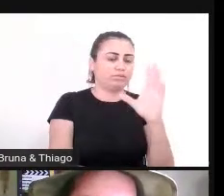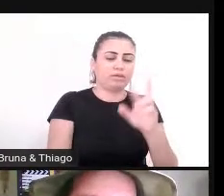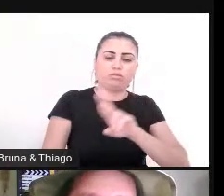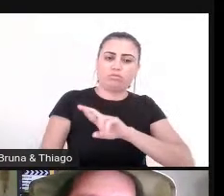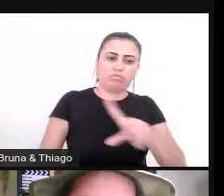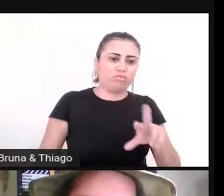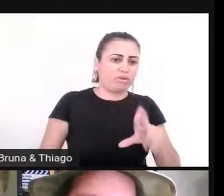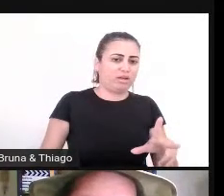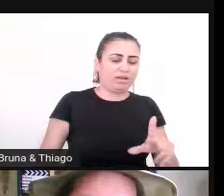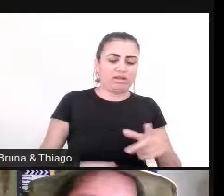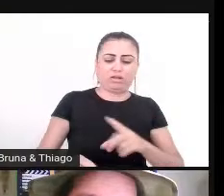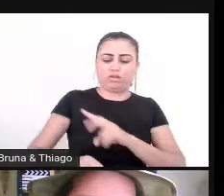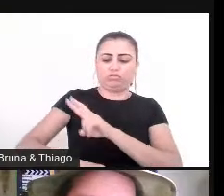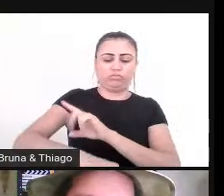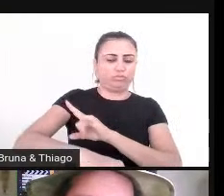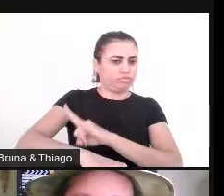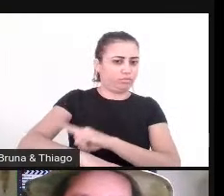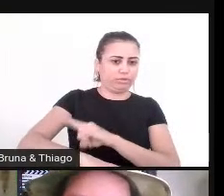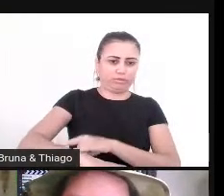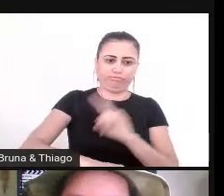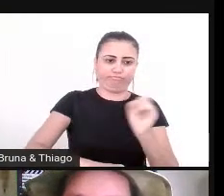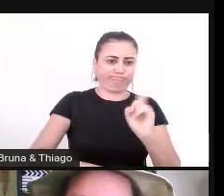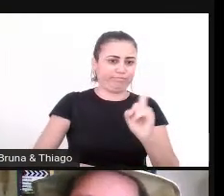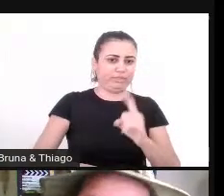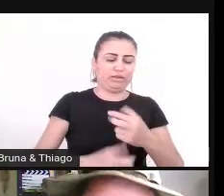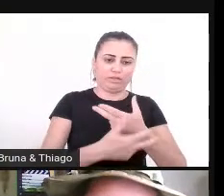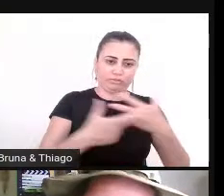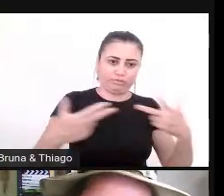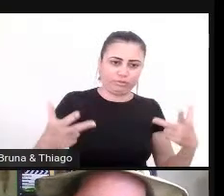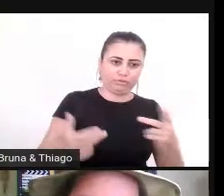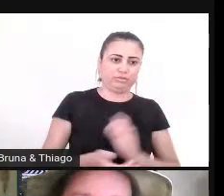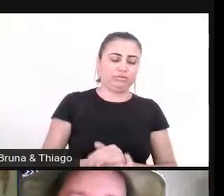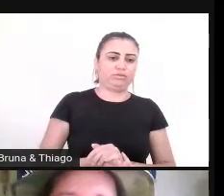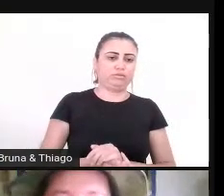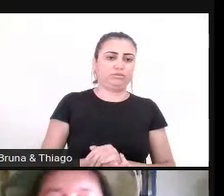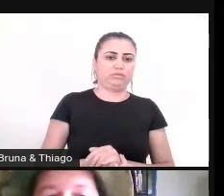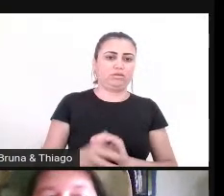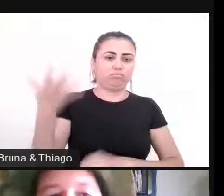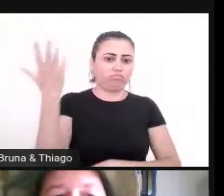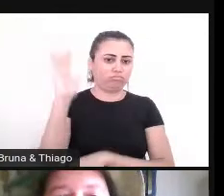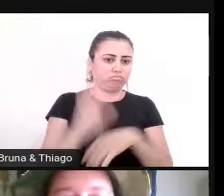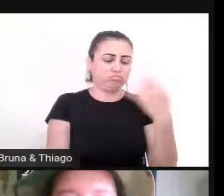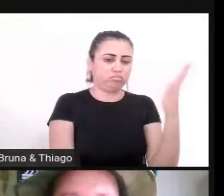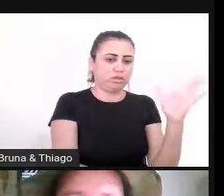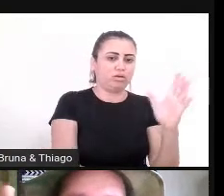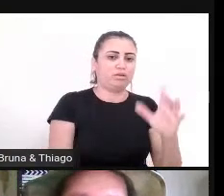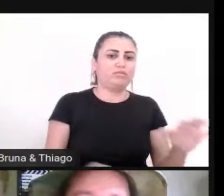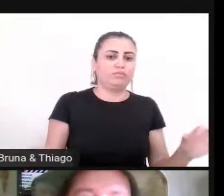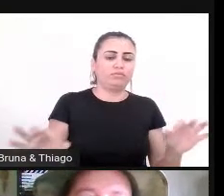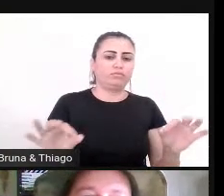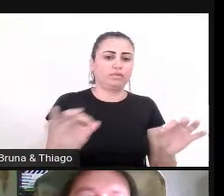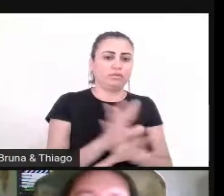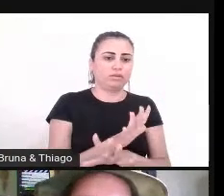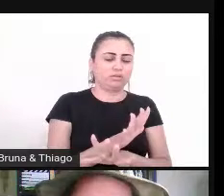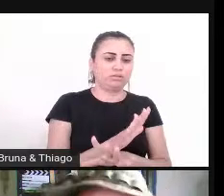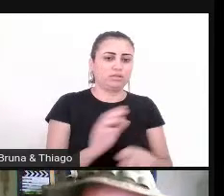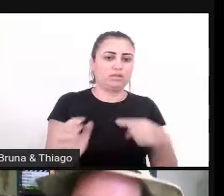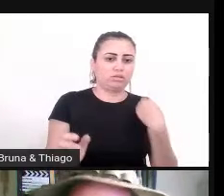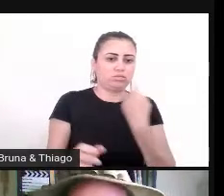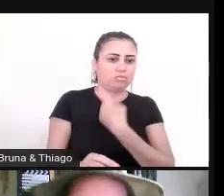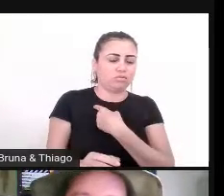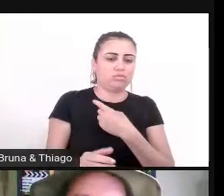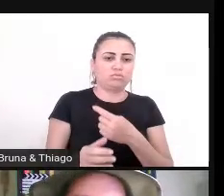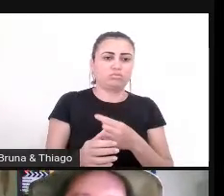tem veneno, mas gente, com lacraia é bem danado. E aí, claro, fechando agora a nossa conversa, cuidados e primeiros